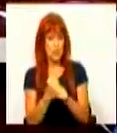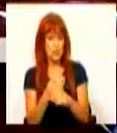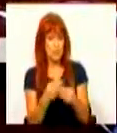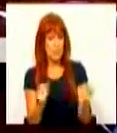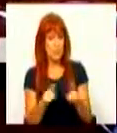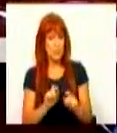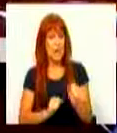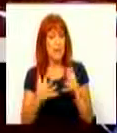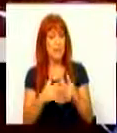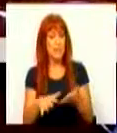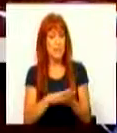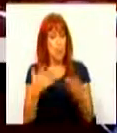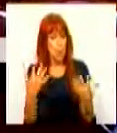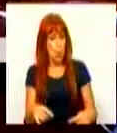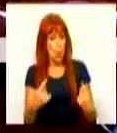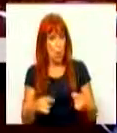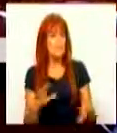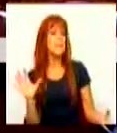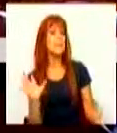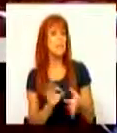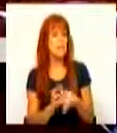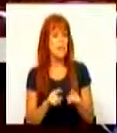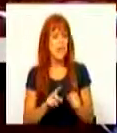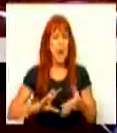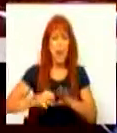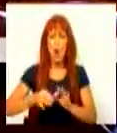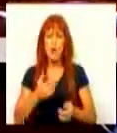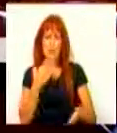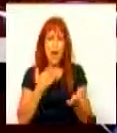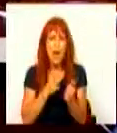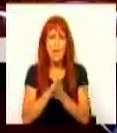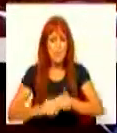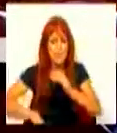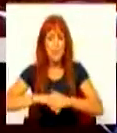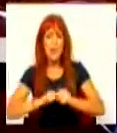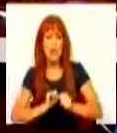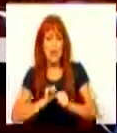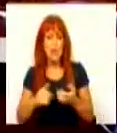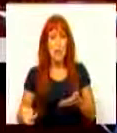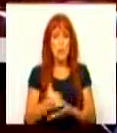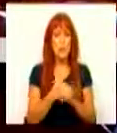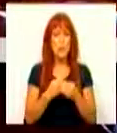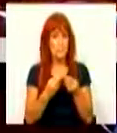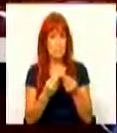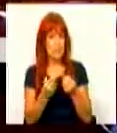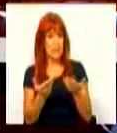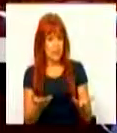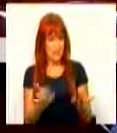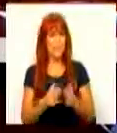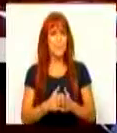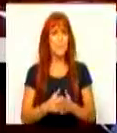e infraestruturas que hoje está subjacente à lógica da otimização dos nossos recursos materiais.